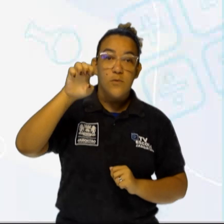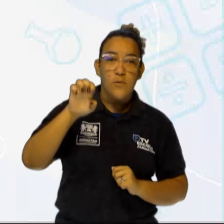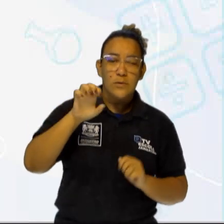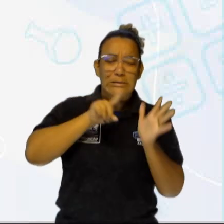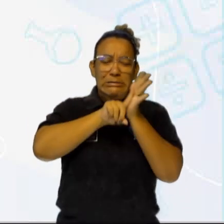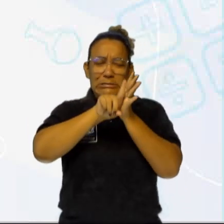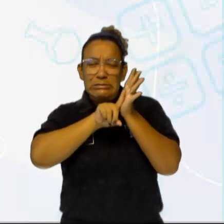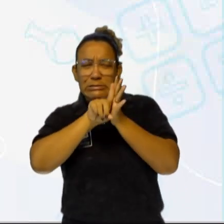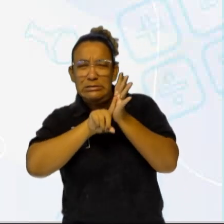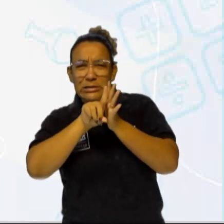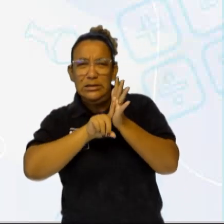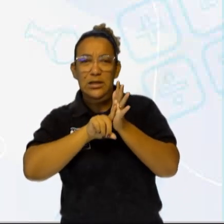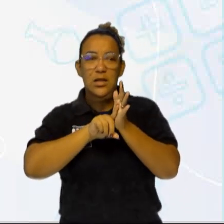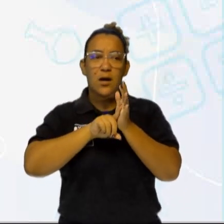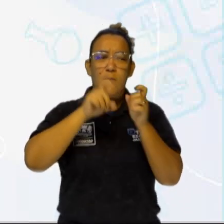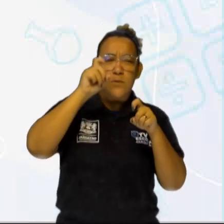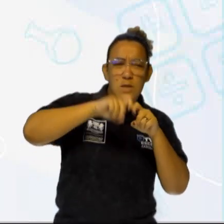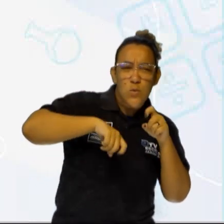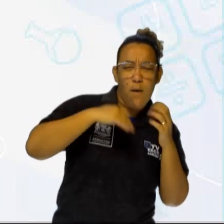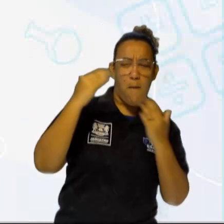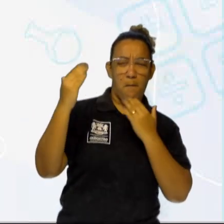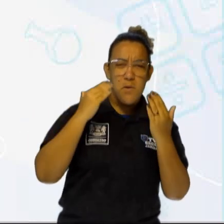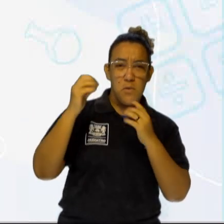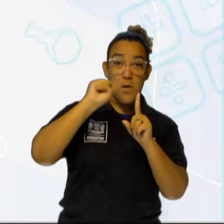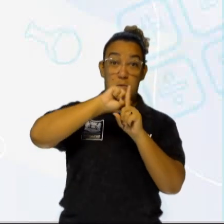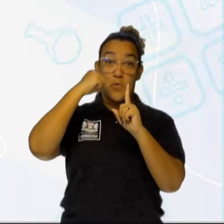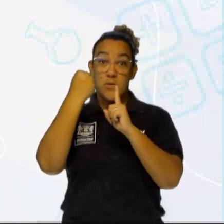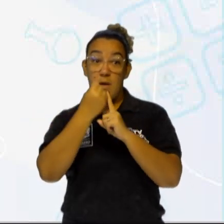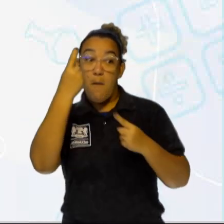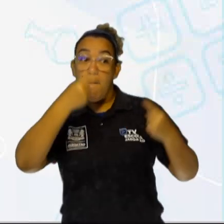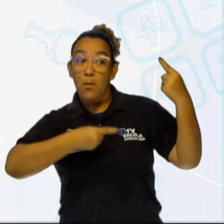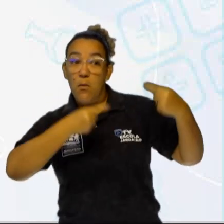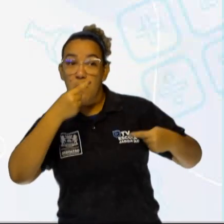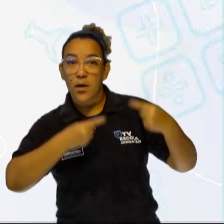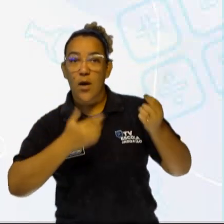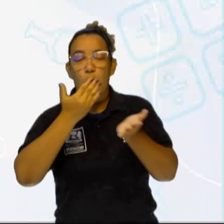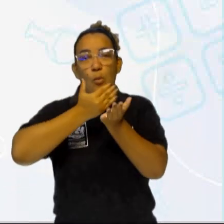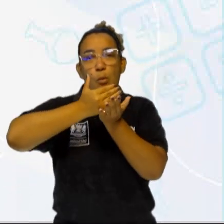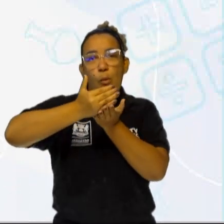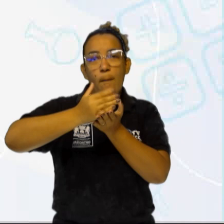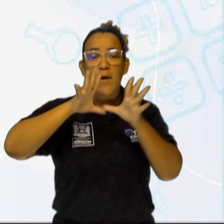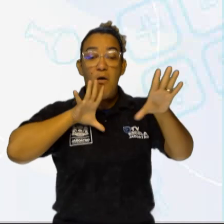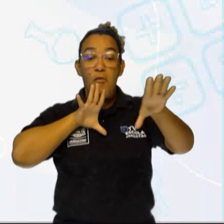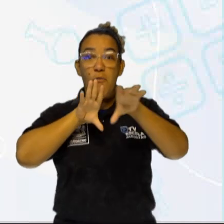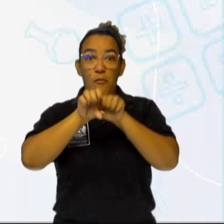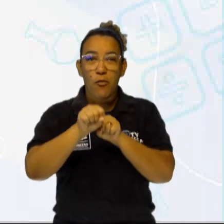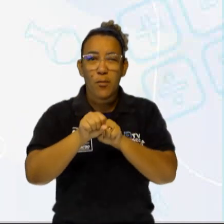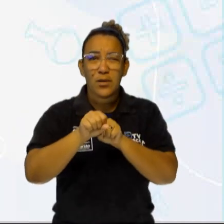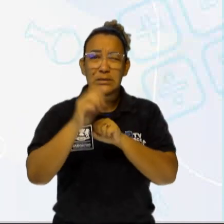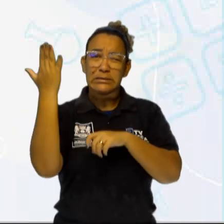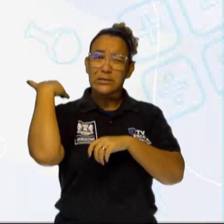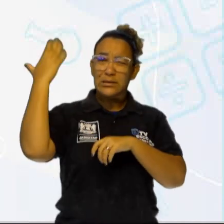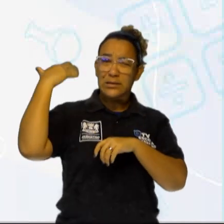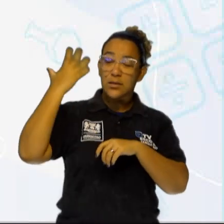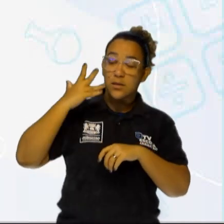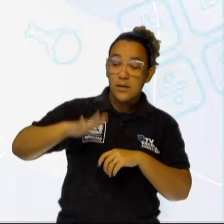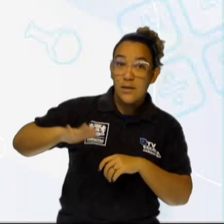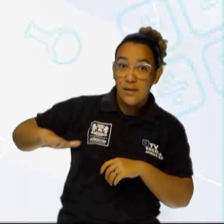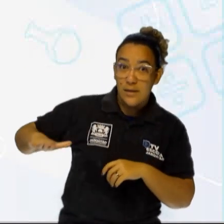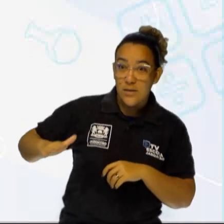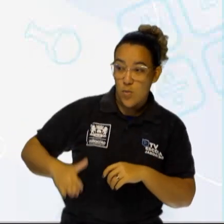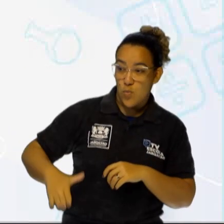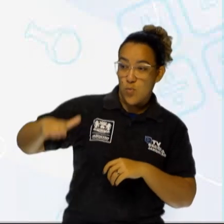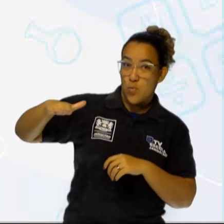dimensões, sexual, psicológica, social e política. Começa pela sua formação, na infância. Na adolescência, na